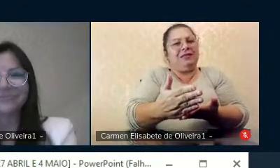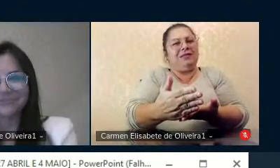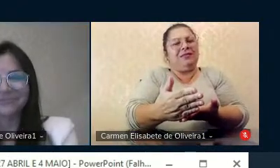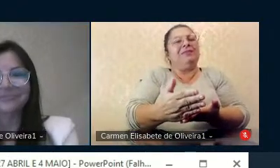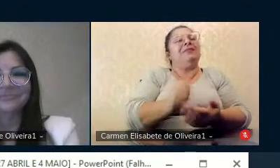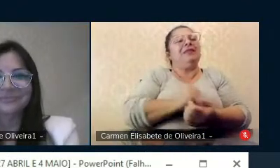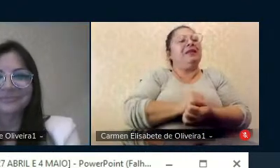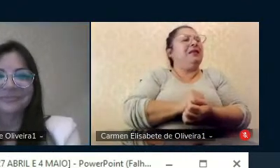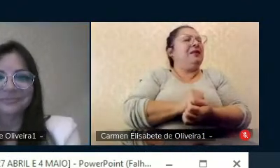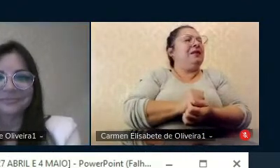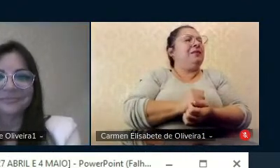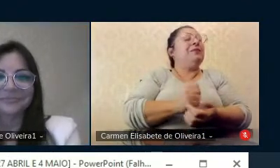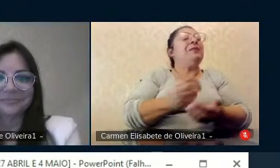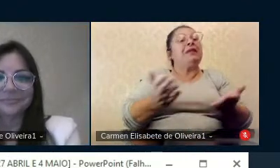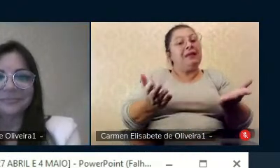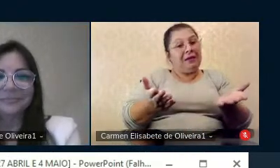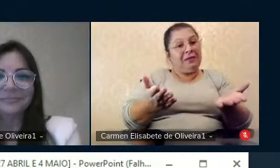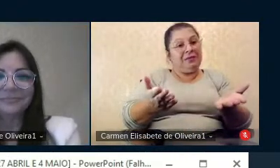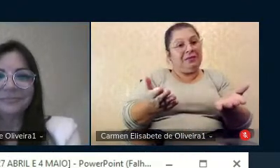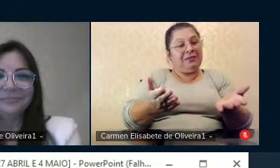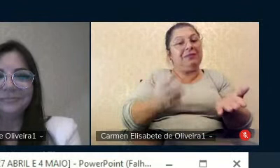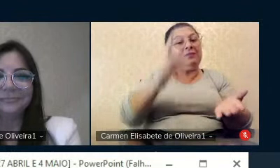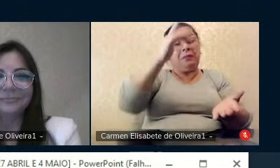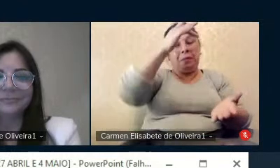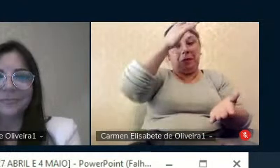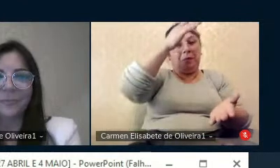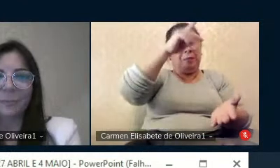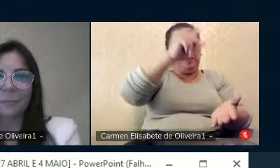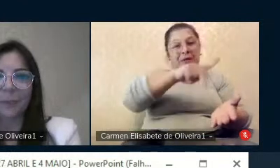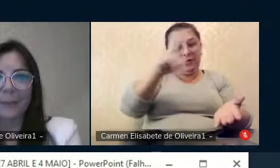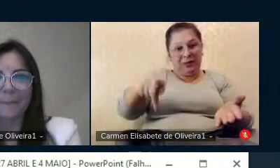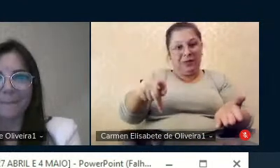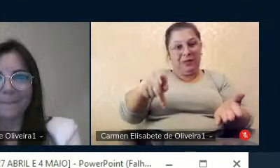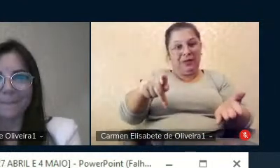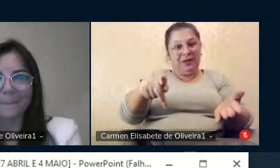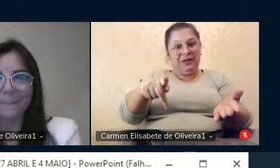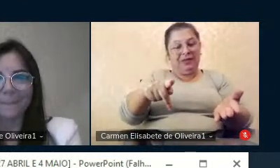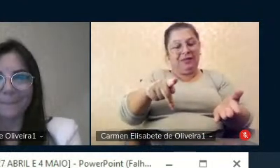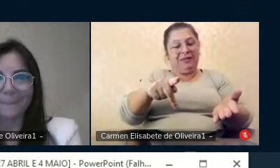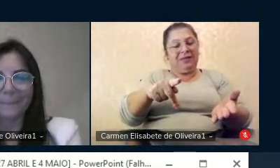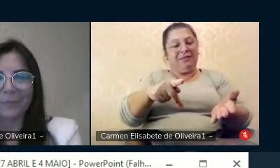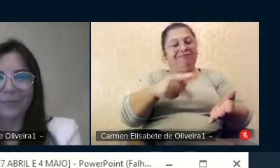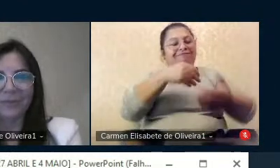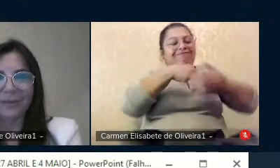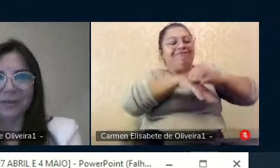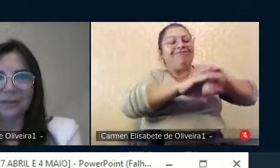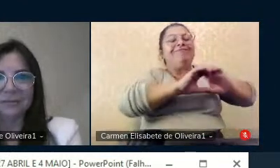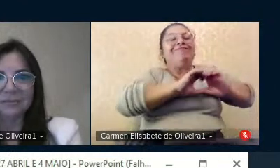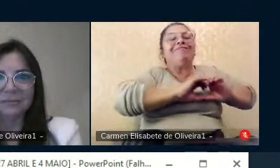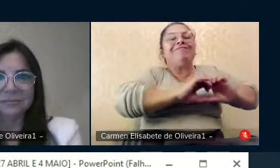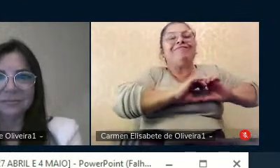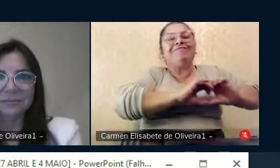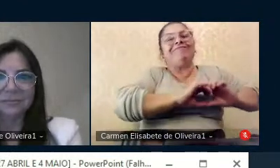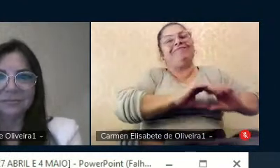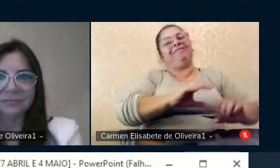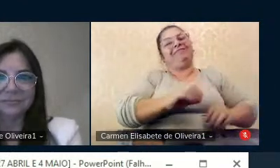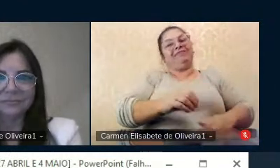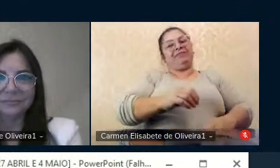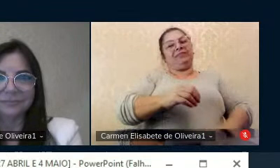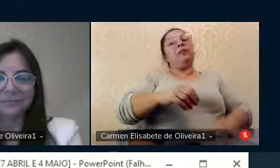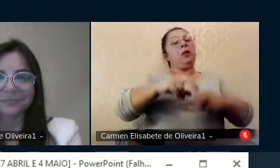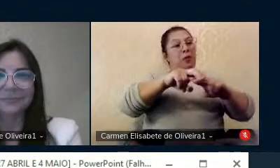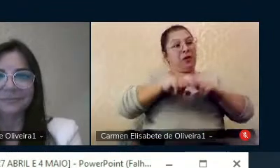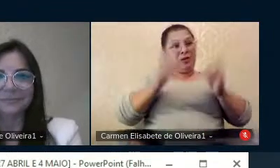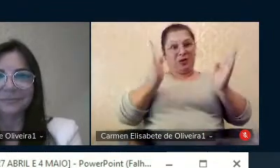né? Então, são pessoas que eu guardo no coração e eu não poderia deixar de estar